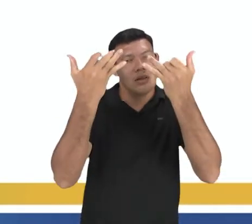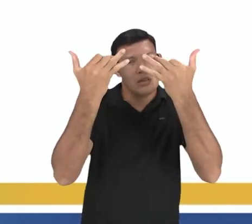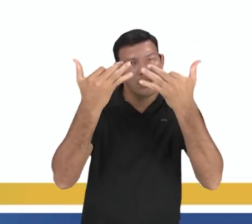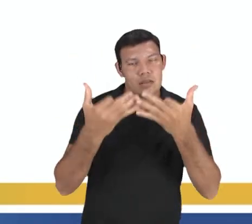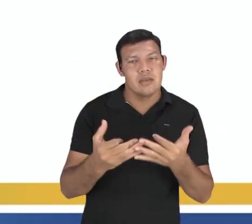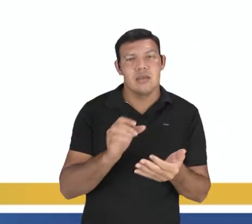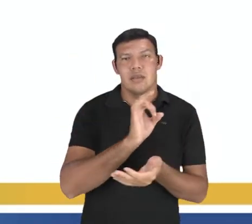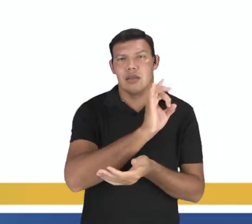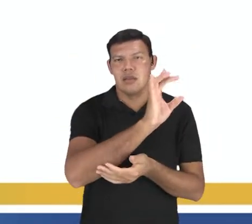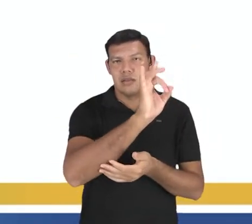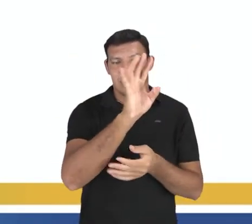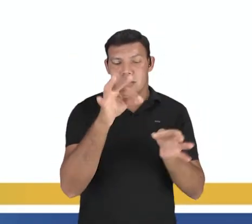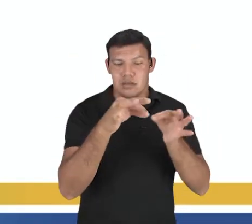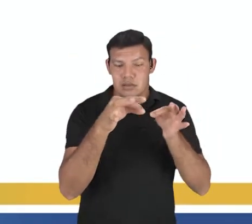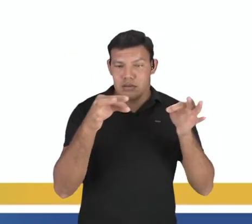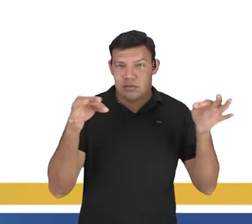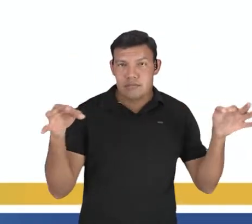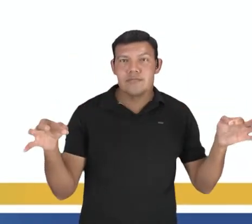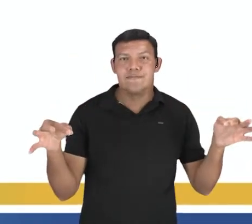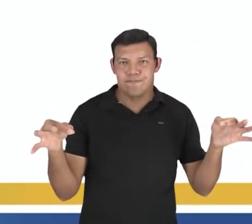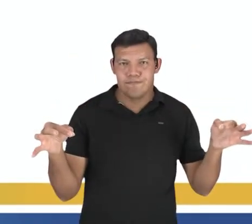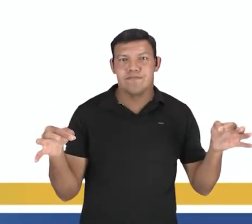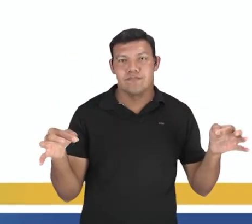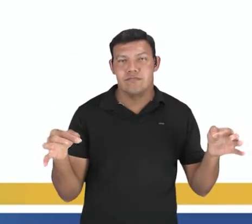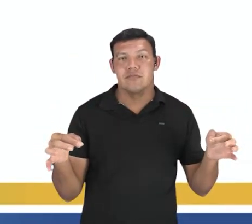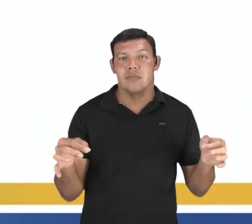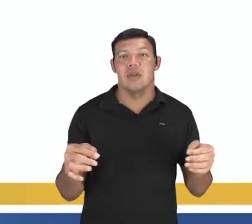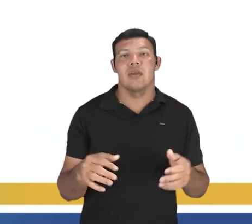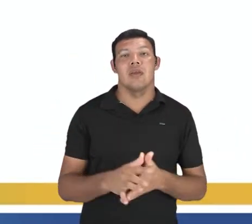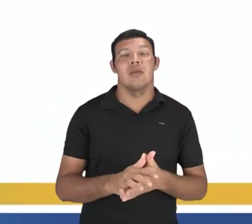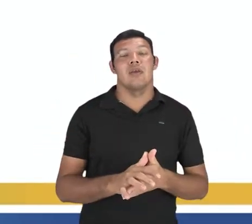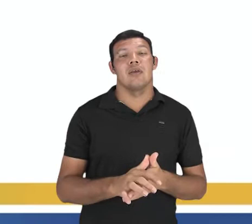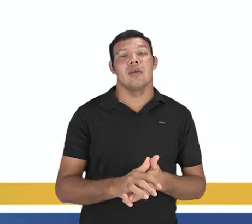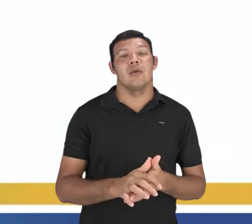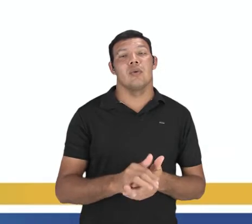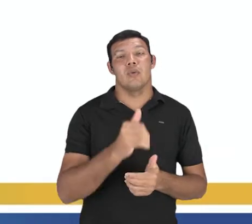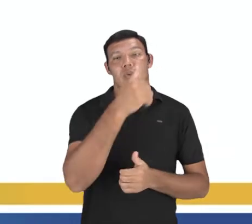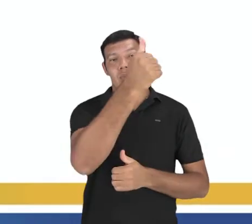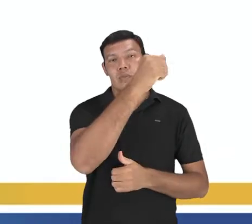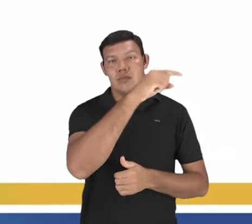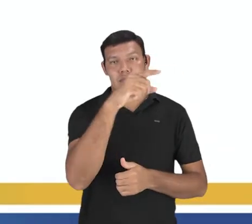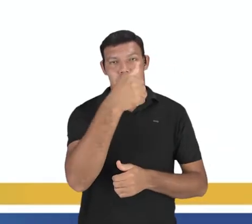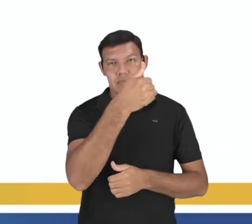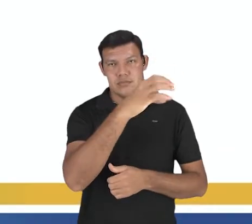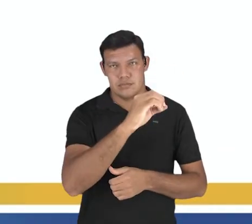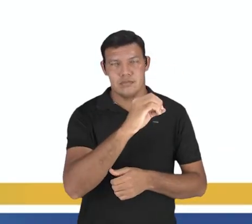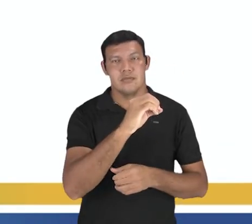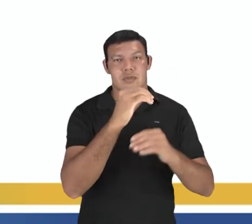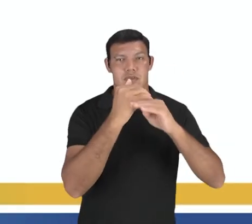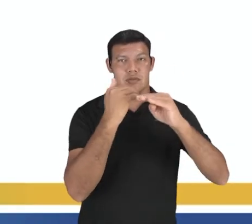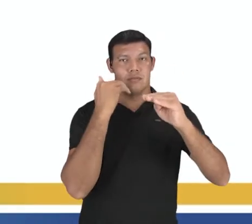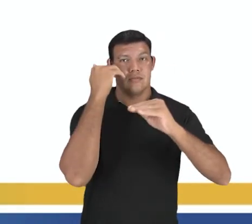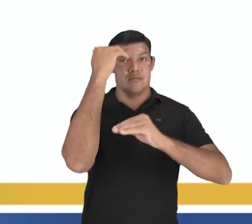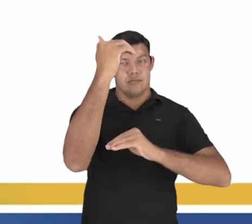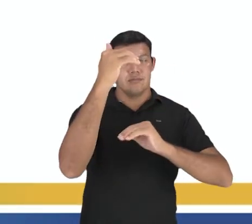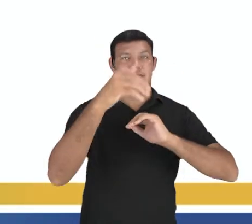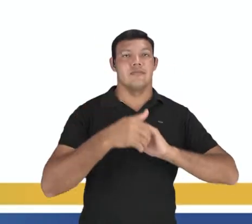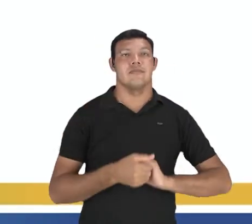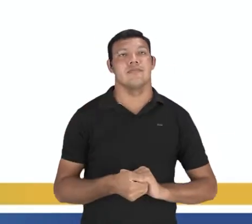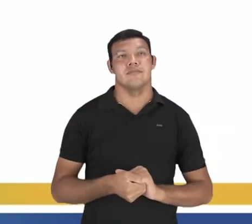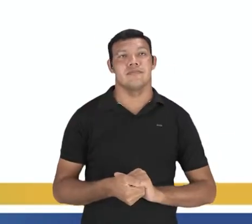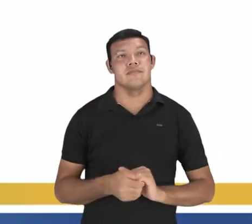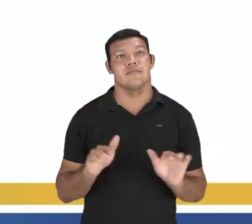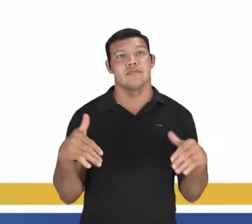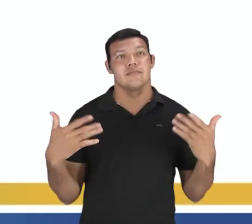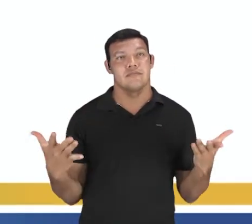dizer que é cada unidade de medida de comprimento é igual a um décimo da unidade de medida imediatamente a superior Oi